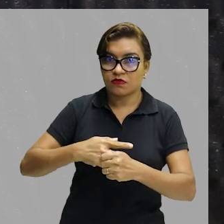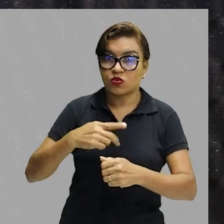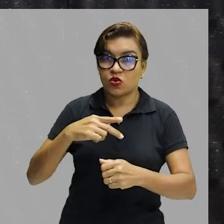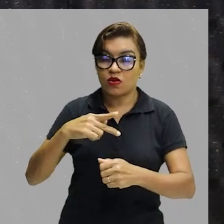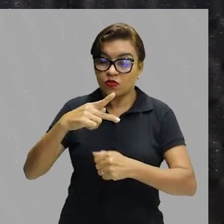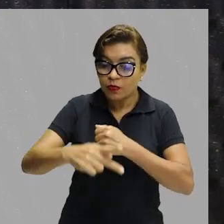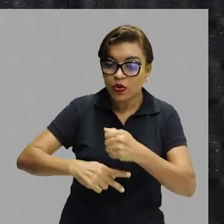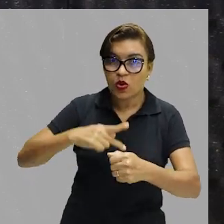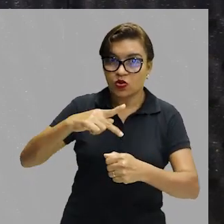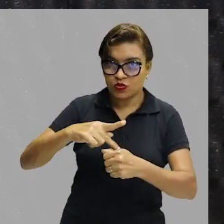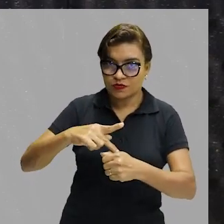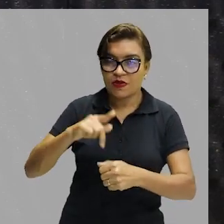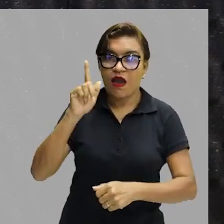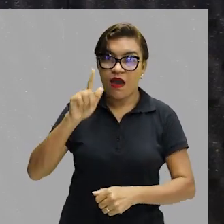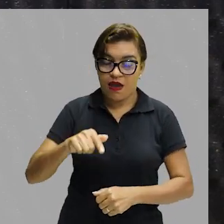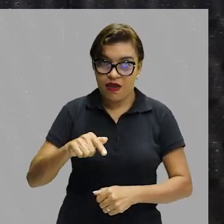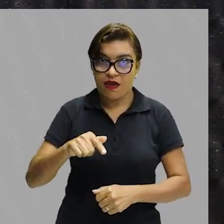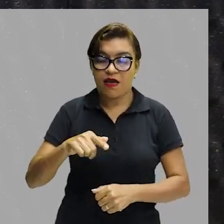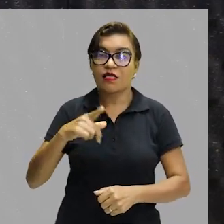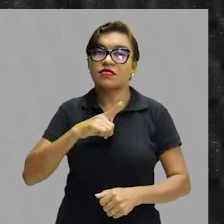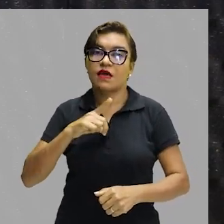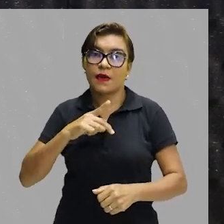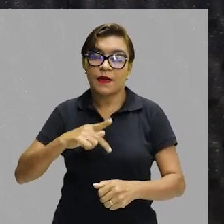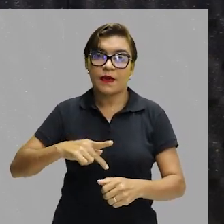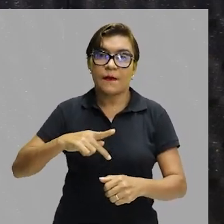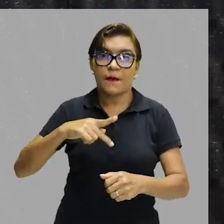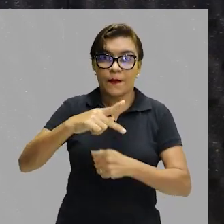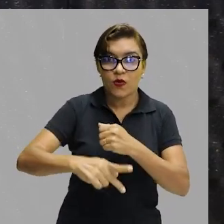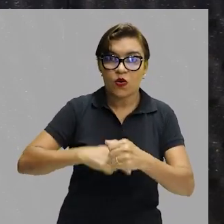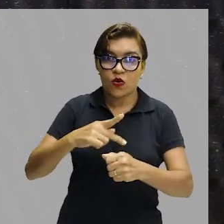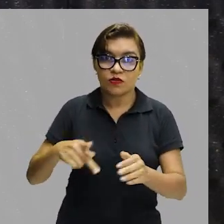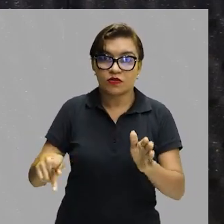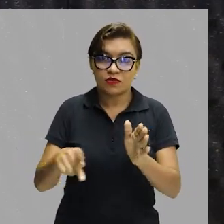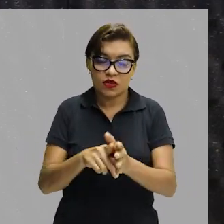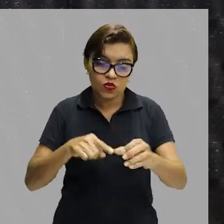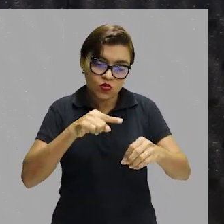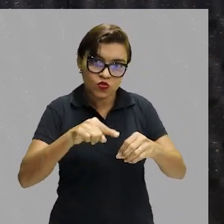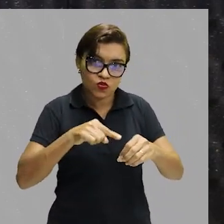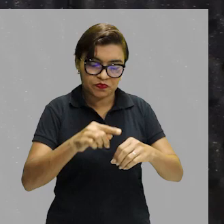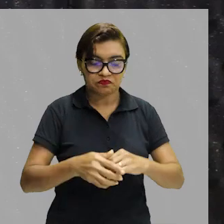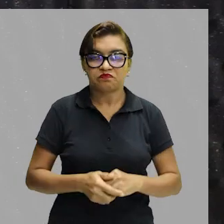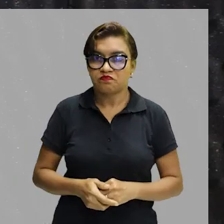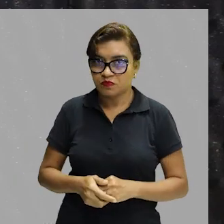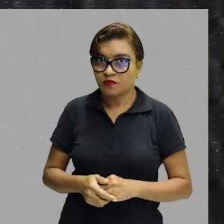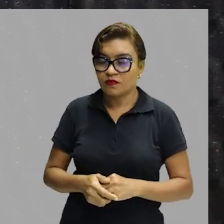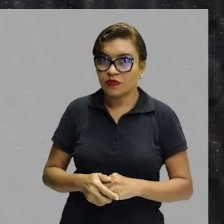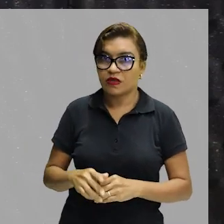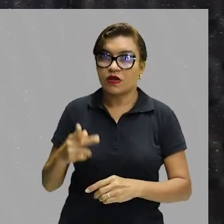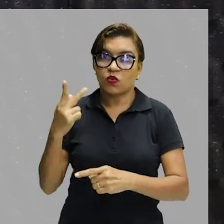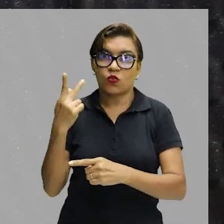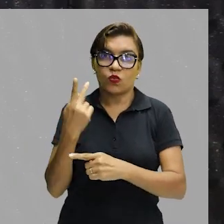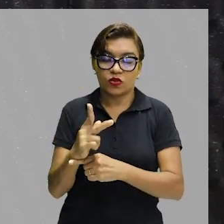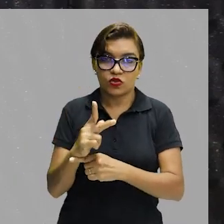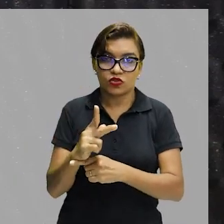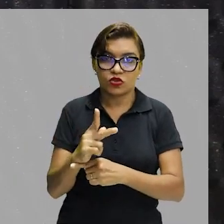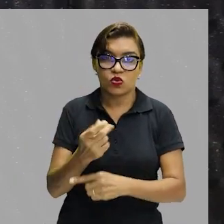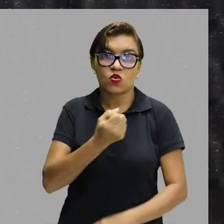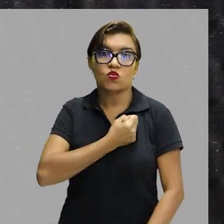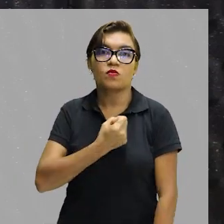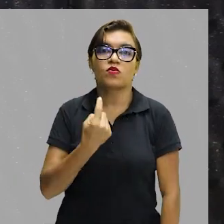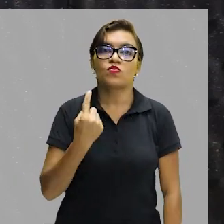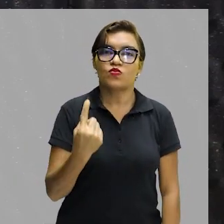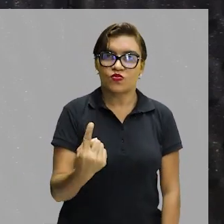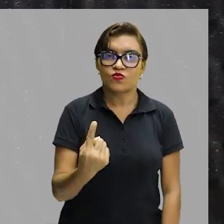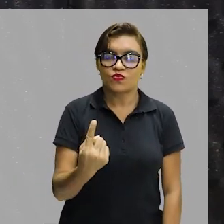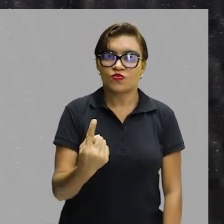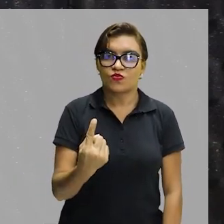atômico é a quantidade de prótons presentes no núcleo. Olha só, o hidrogênio tem número atômico 1. O que isso